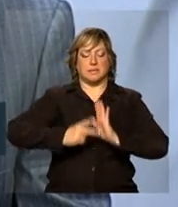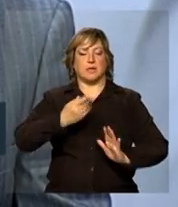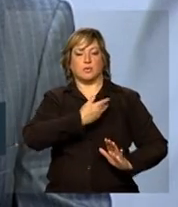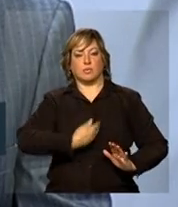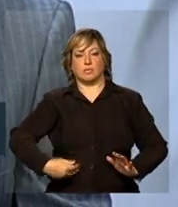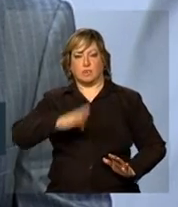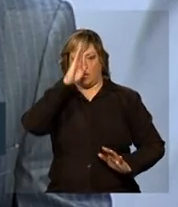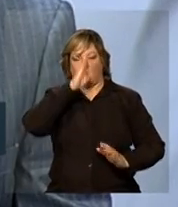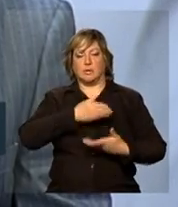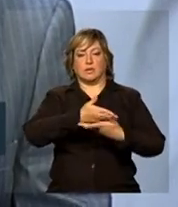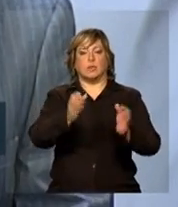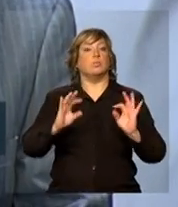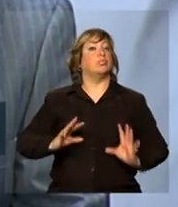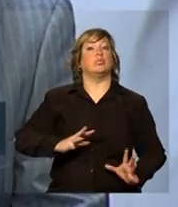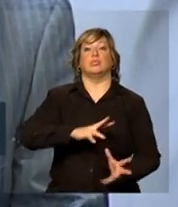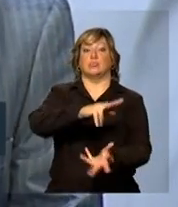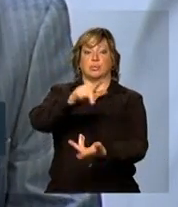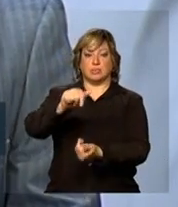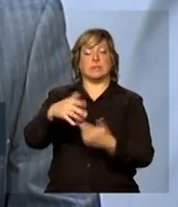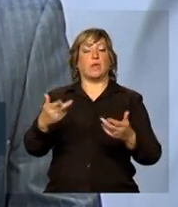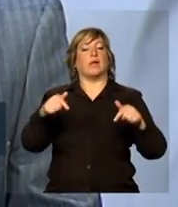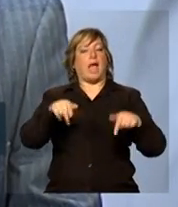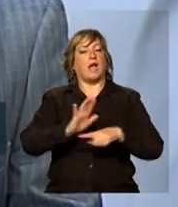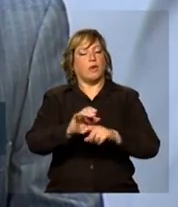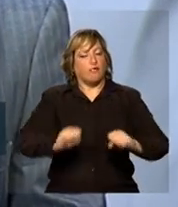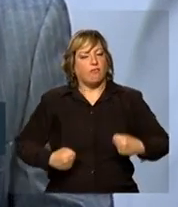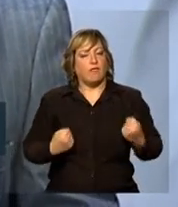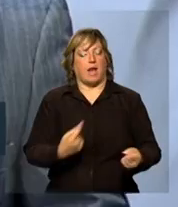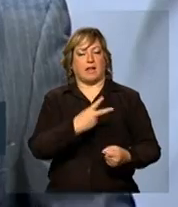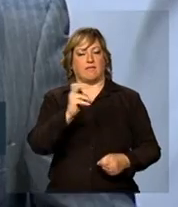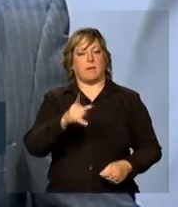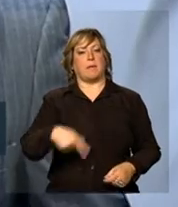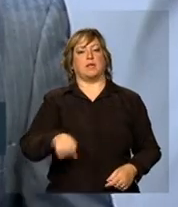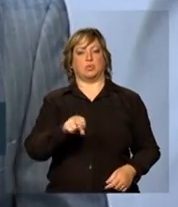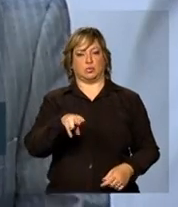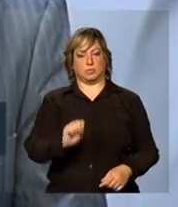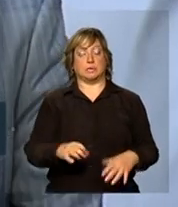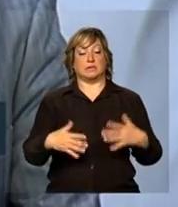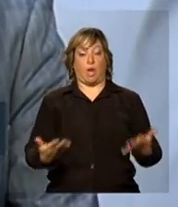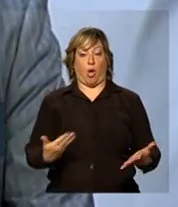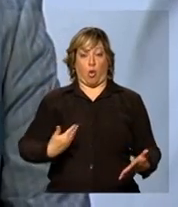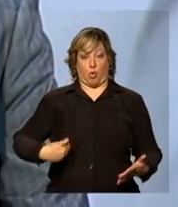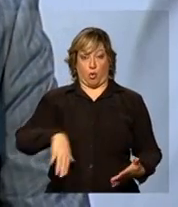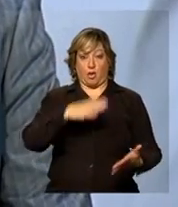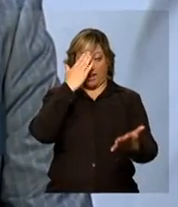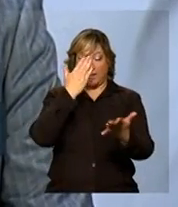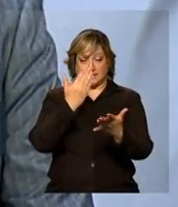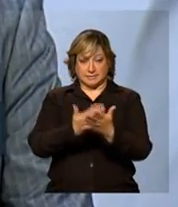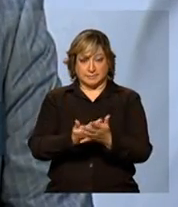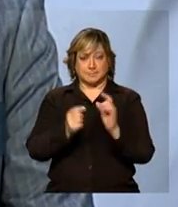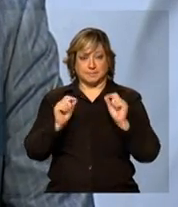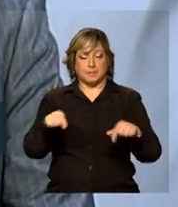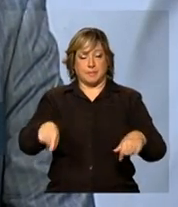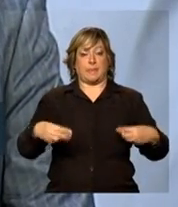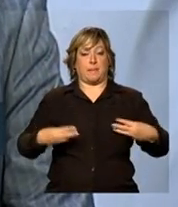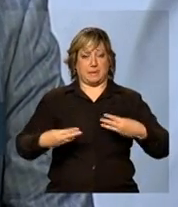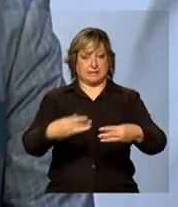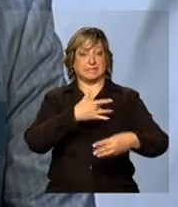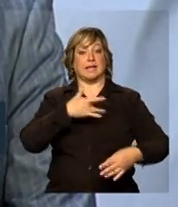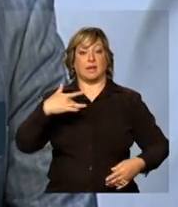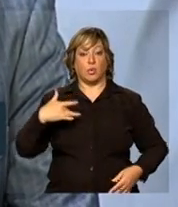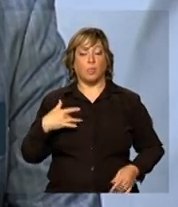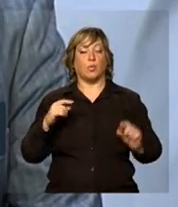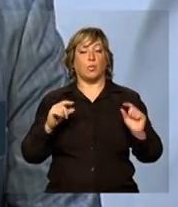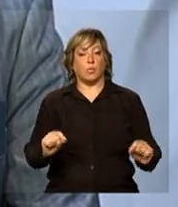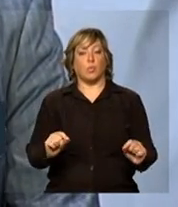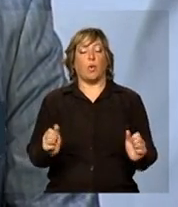e gratuitos do mundo inteiro. E isso ajuda a fortalecer cada vez mais o SUS. Então, a nossa aposta, a aposta do Ministério da Saúde,